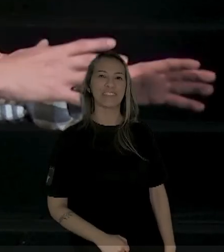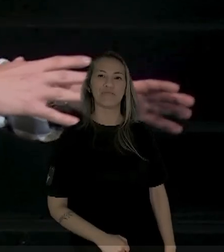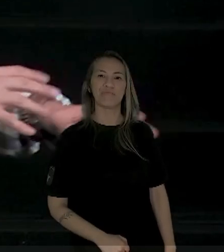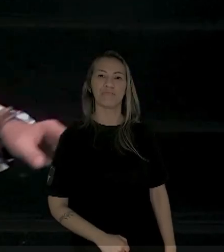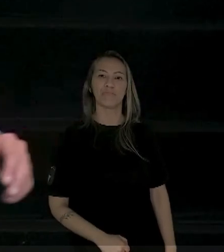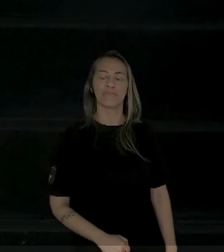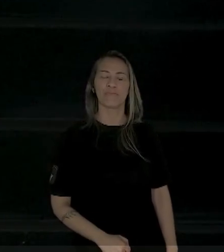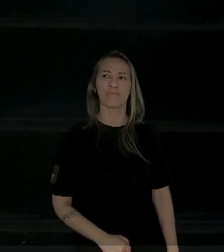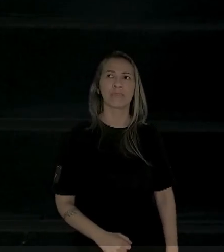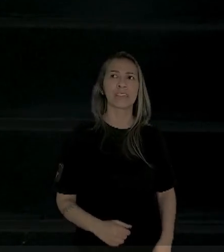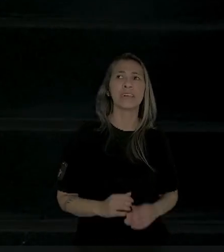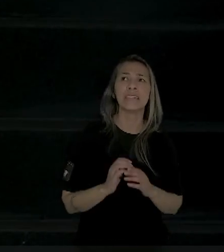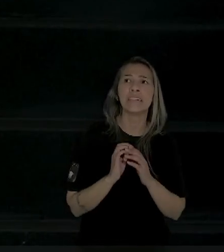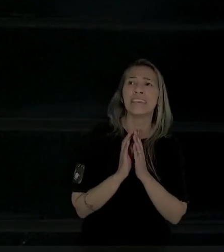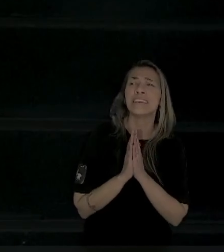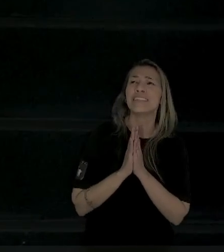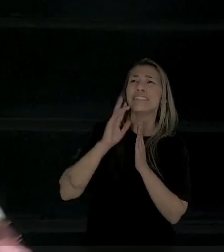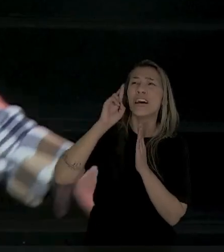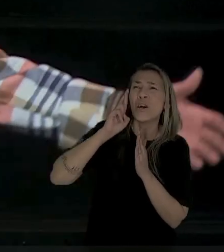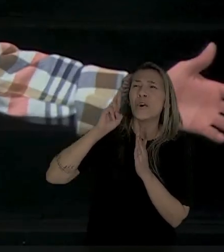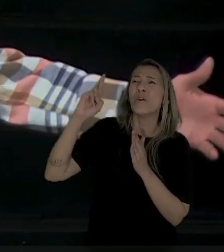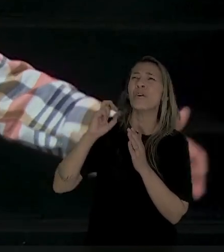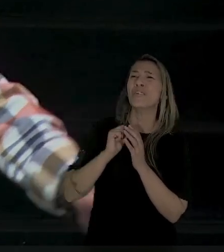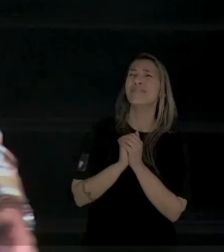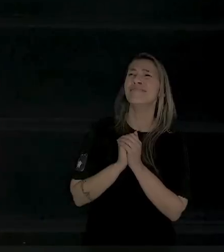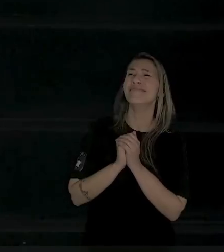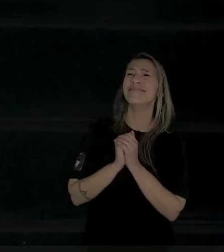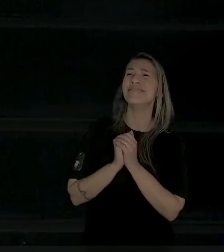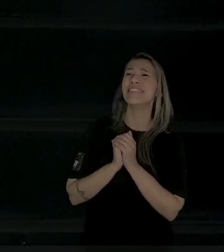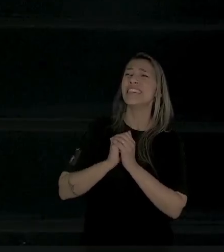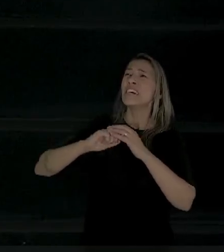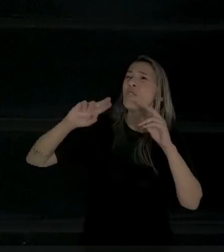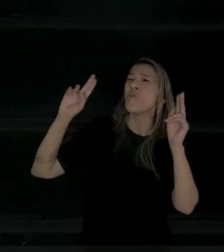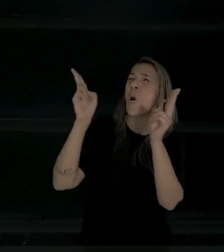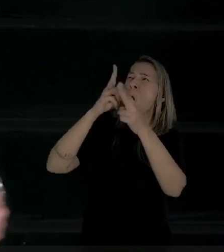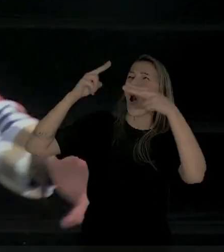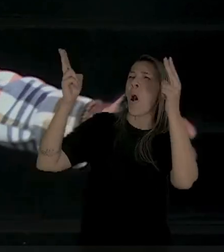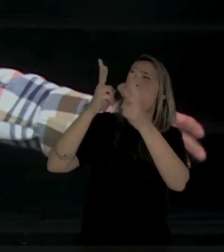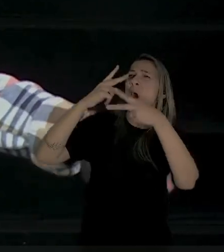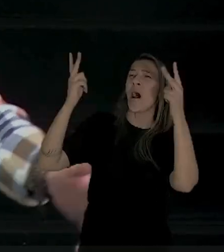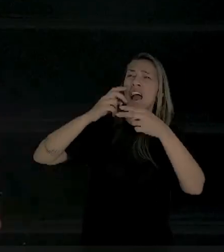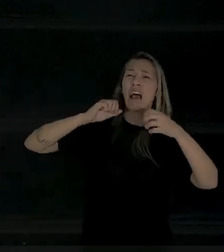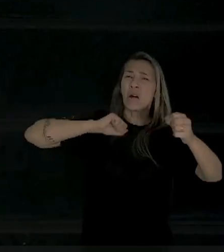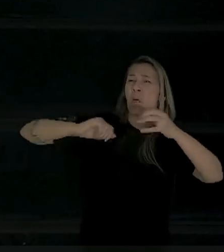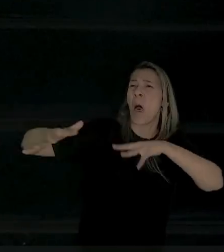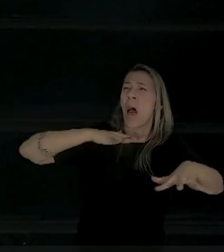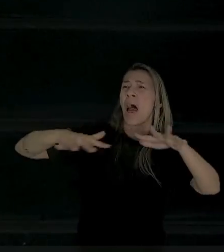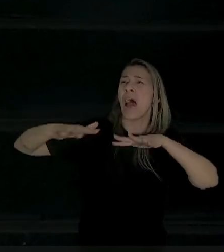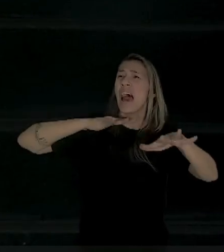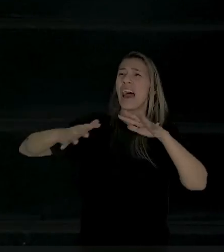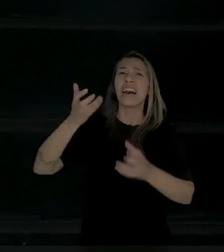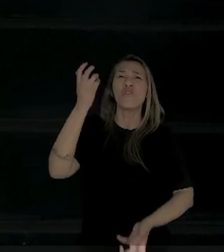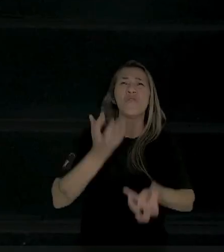acabar com um grande vento. Quando tem um grande terremoto, nós queremos que Deus venha com anjos num caminhão de corpo de